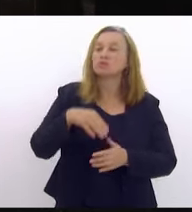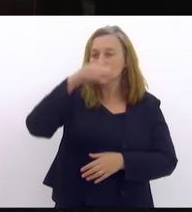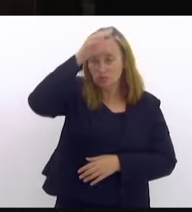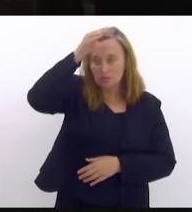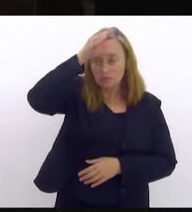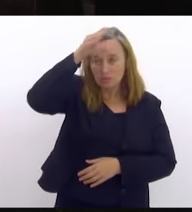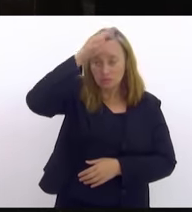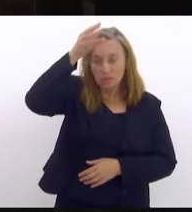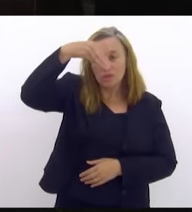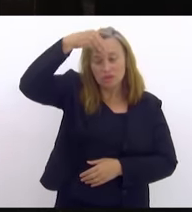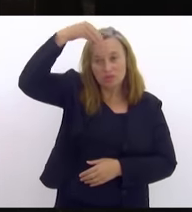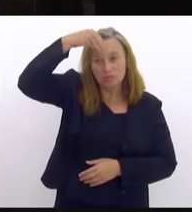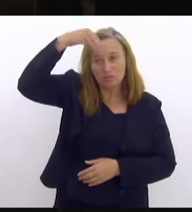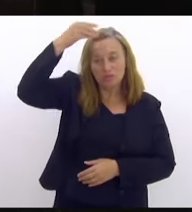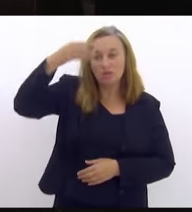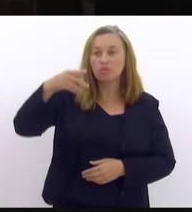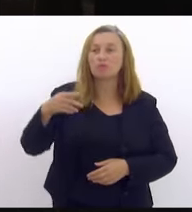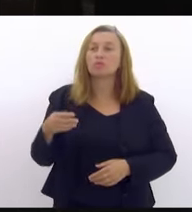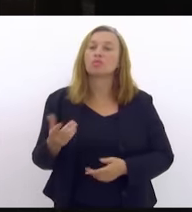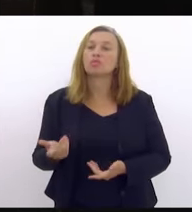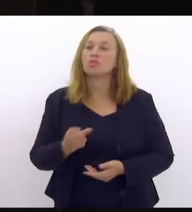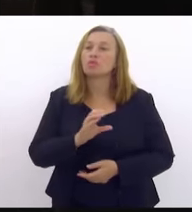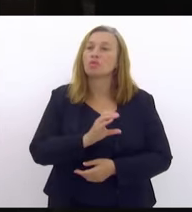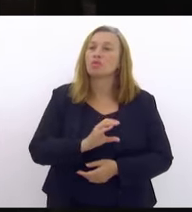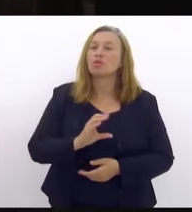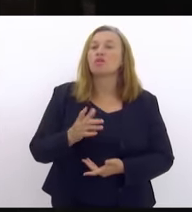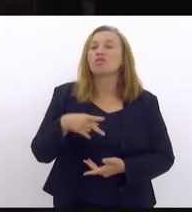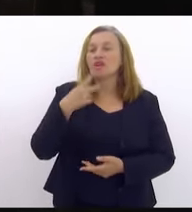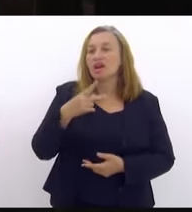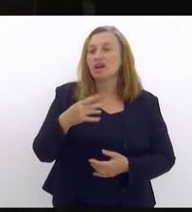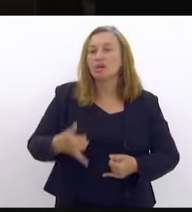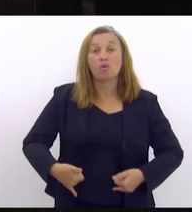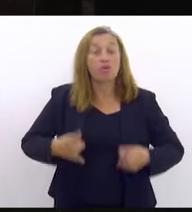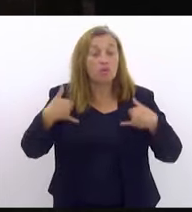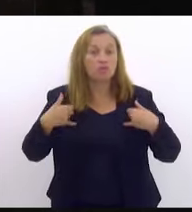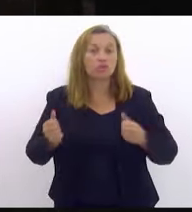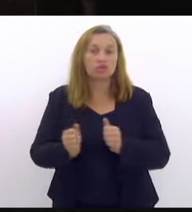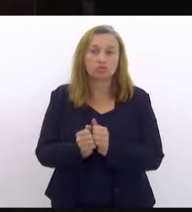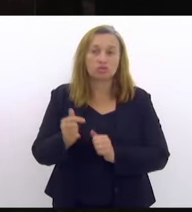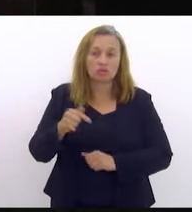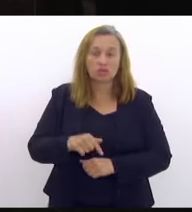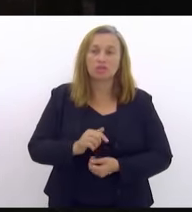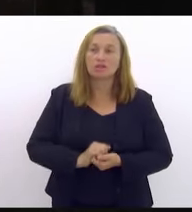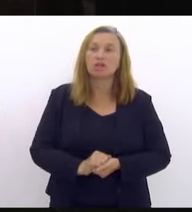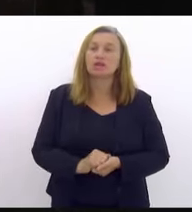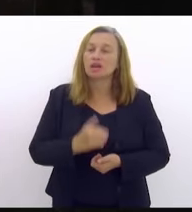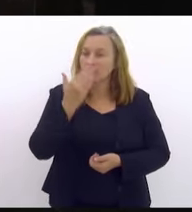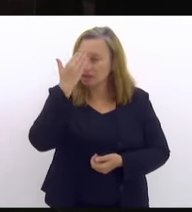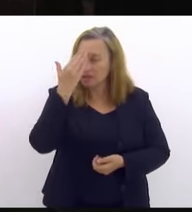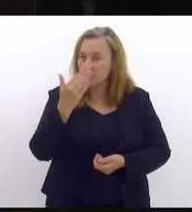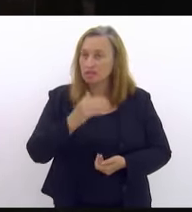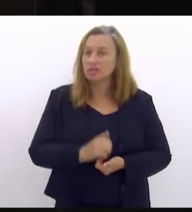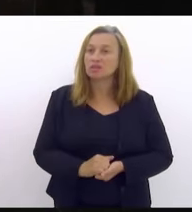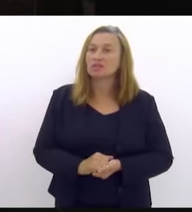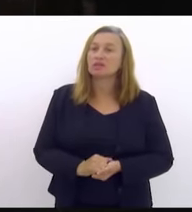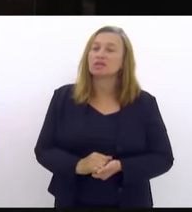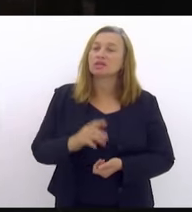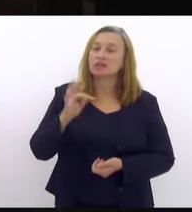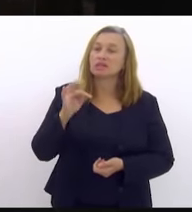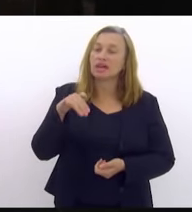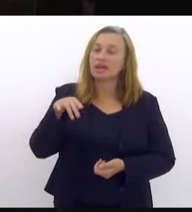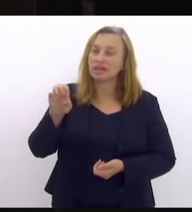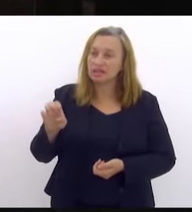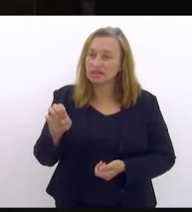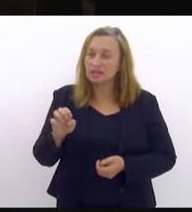cunhado, Paulo, dizer que é uma honra estar aqui hoje. Quero agradecer a Indiovana e a Tayene, que estão